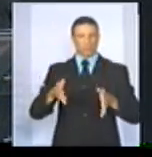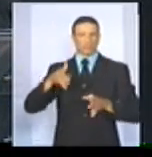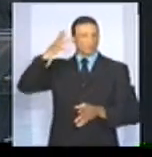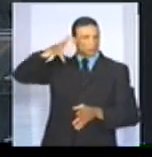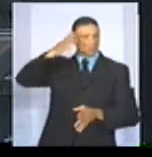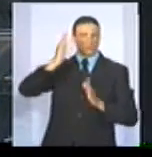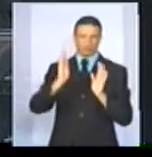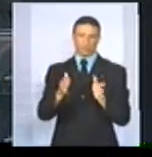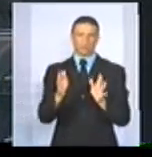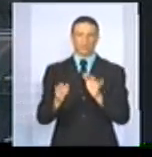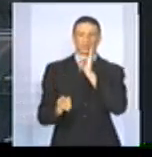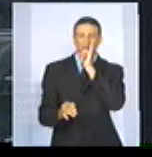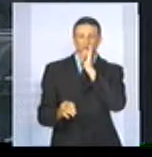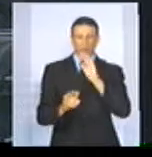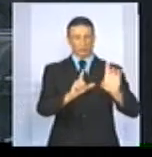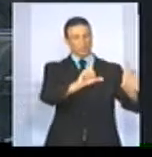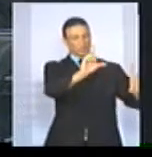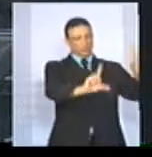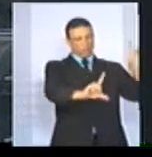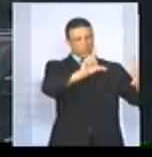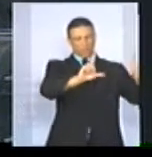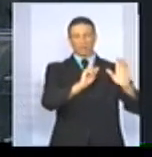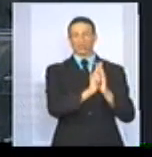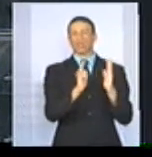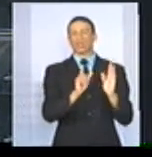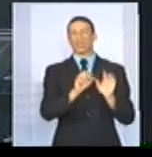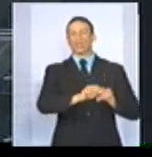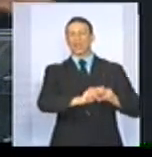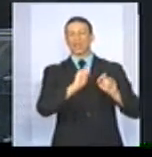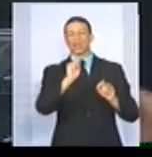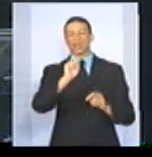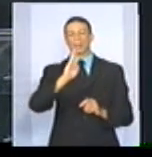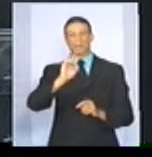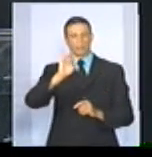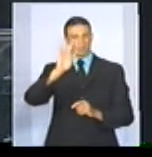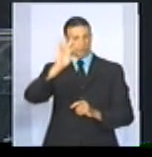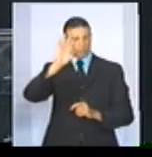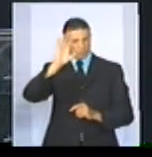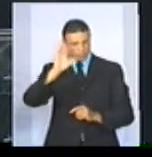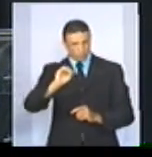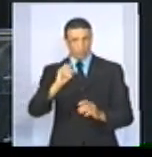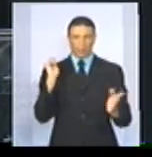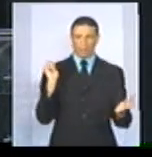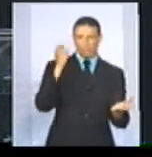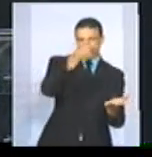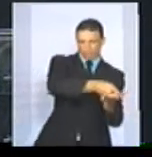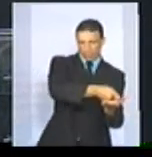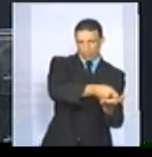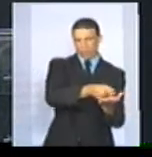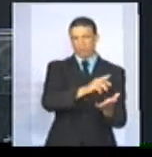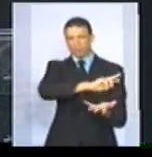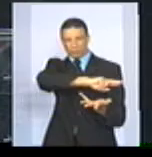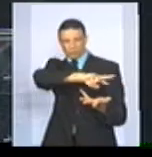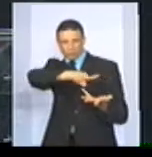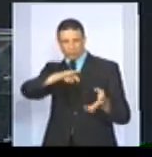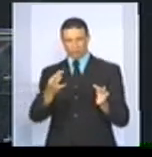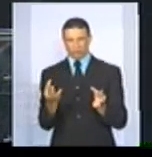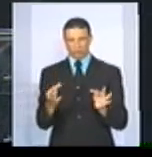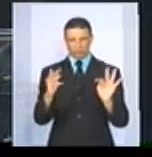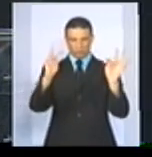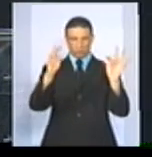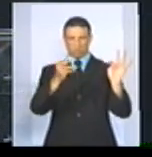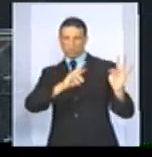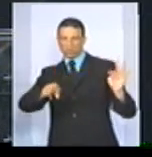da televisão aberta são de carregamento obrigatório pelas empresas de televisão paga, nas suas diversas tecnologias,